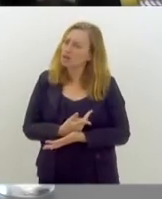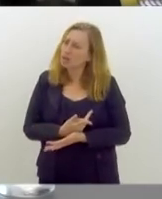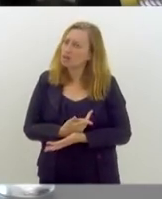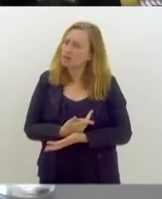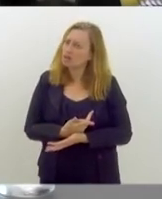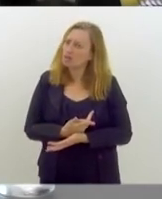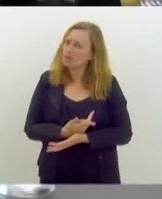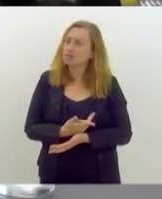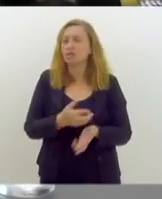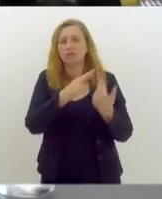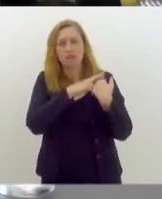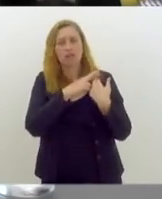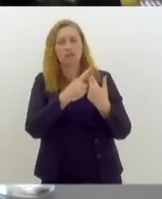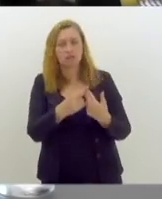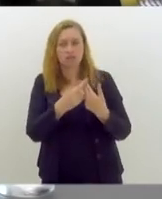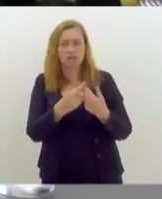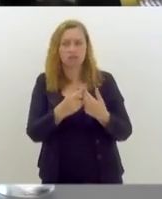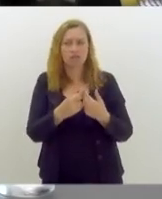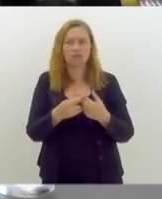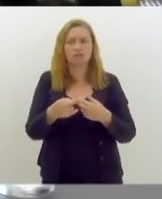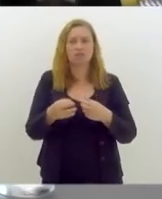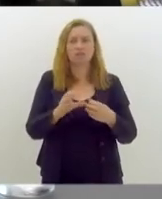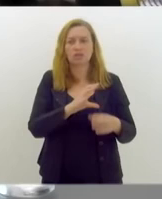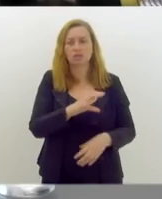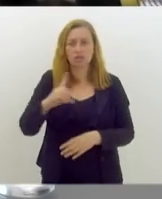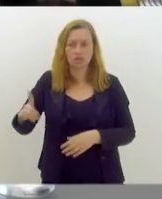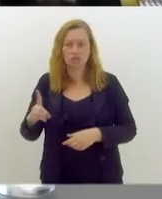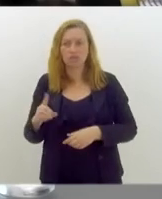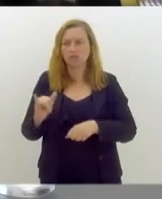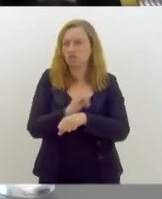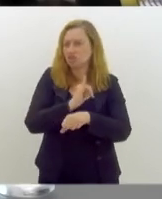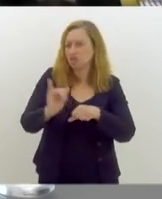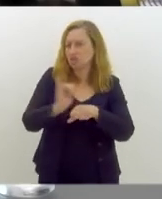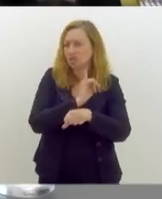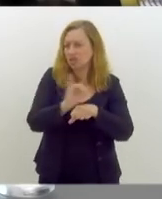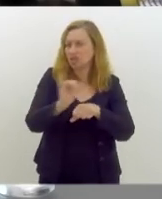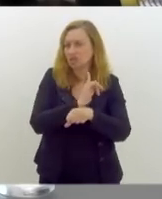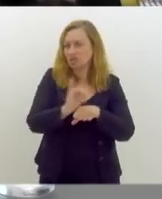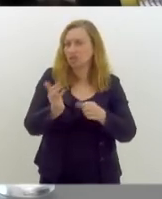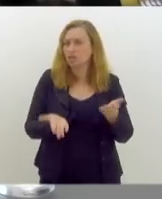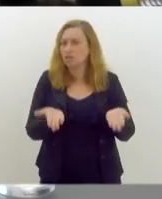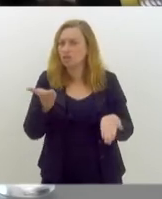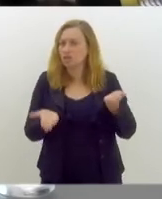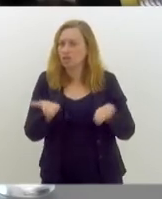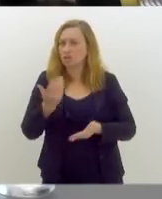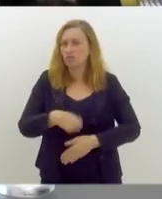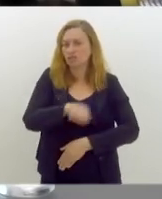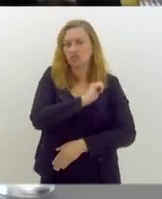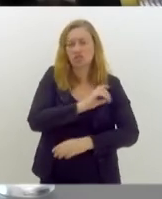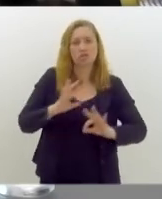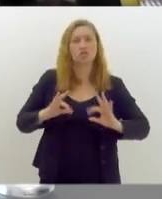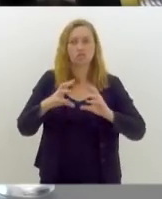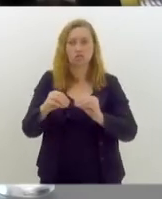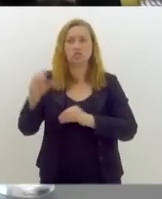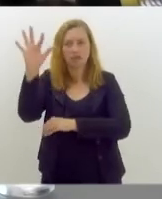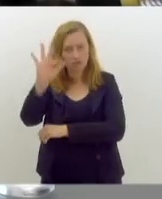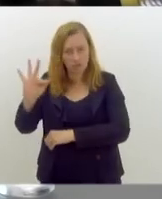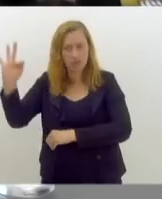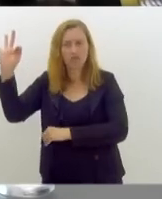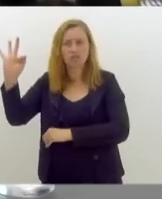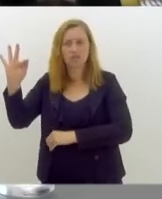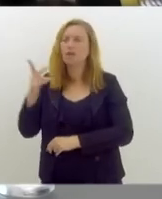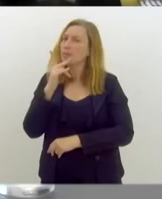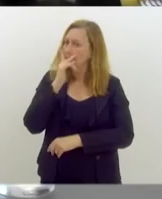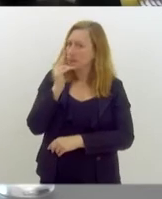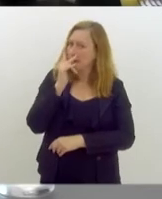deveria ser justamente o responsável pela coordenação e articulação é de Equilíbrio fiscal de todos os entes federativos Então me parece